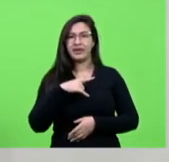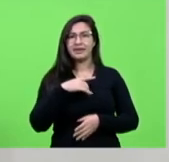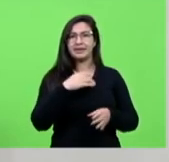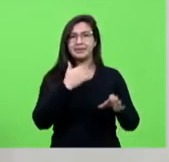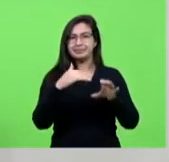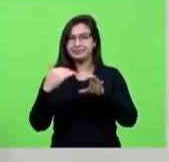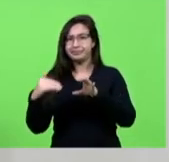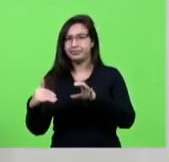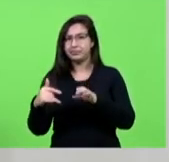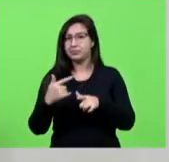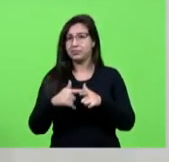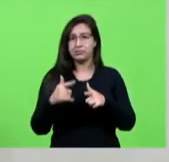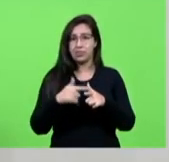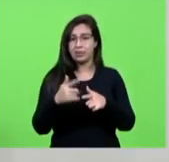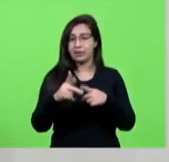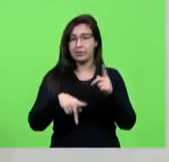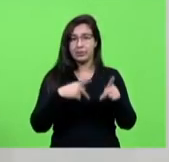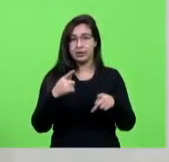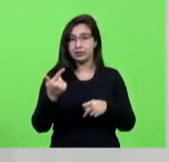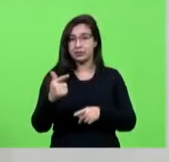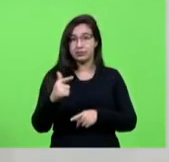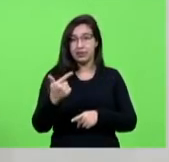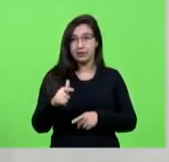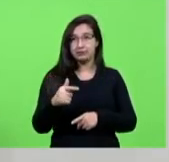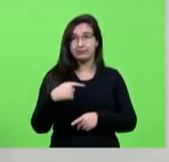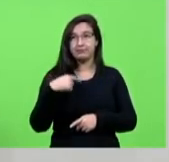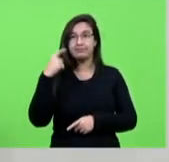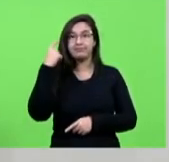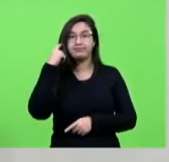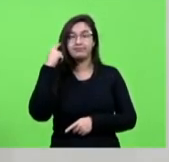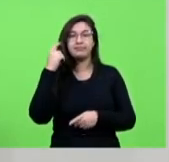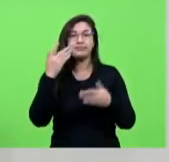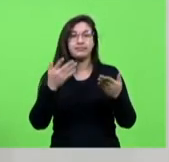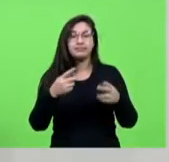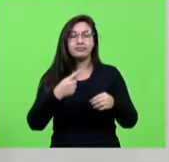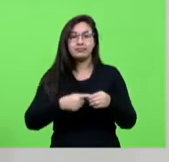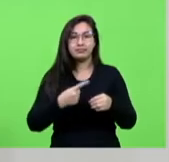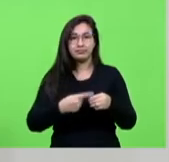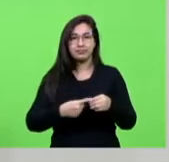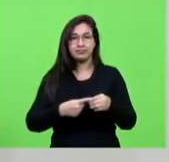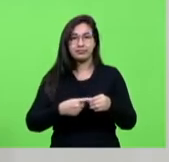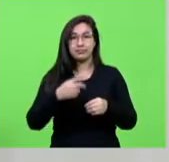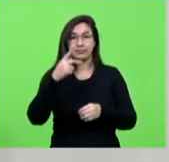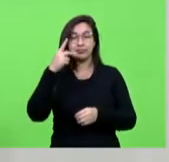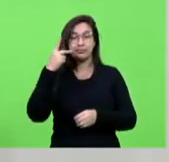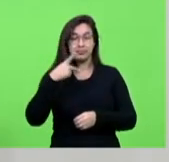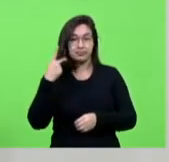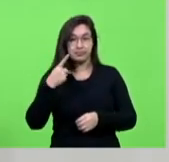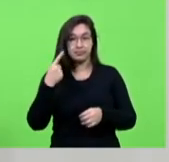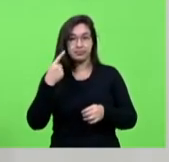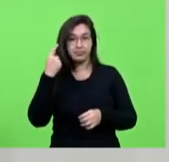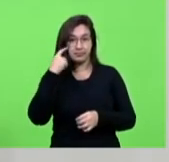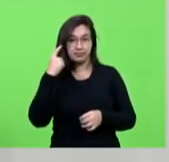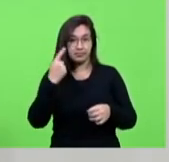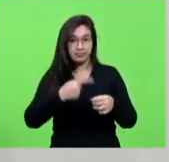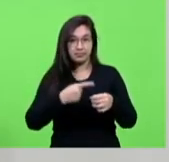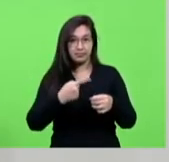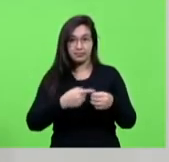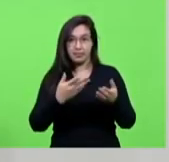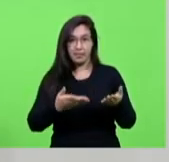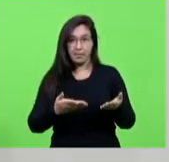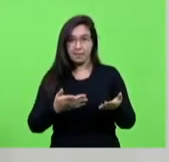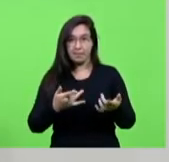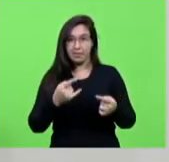é problema da população, e eu penso no município. E o político que não pensa em município, ele não é político. O político que não